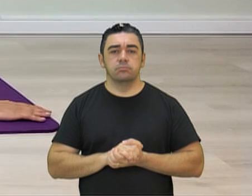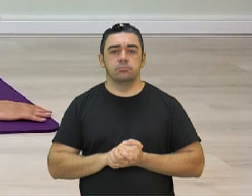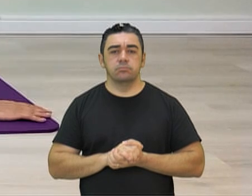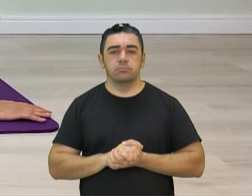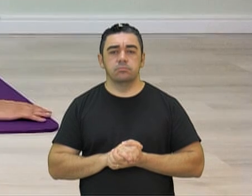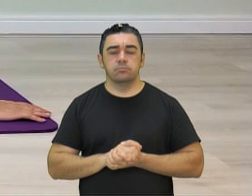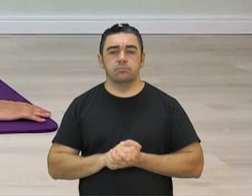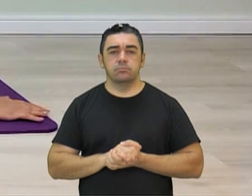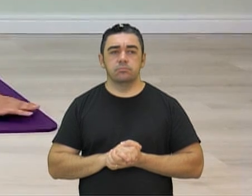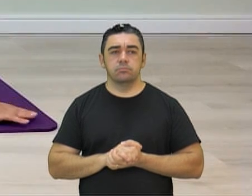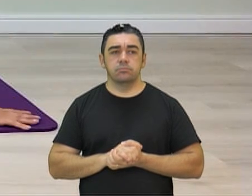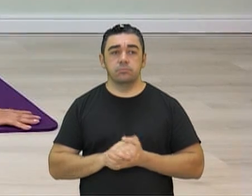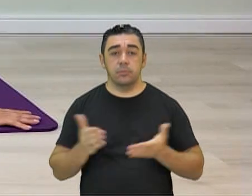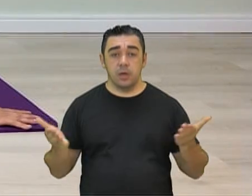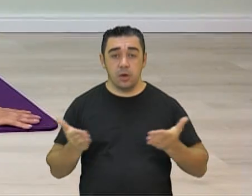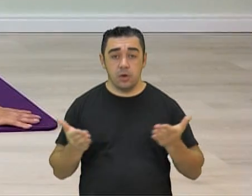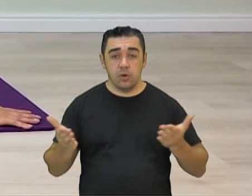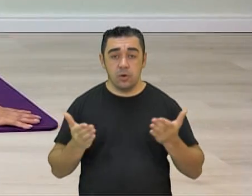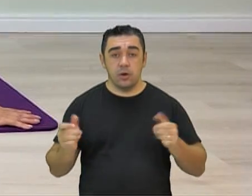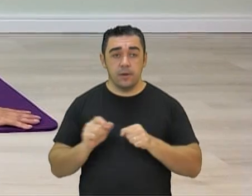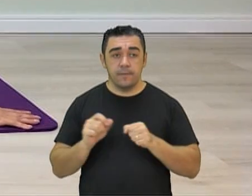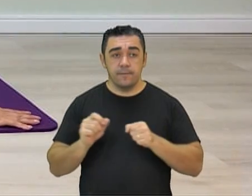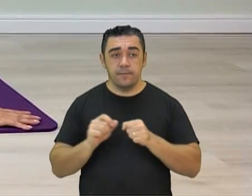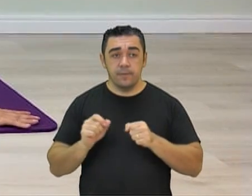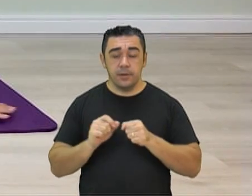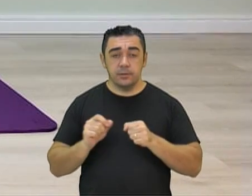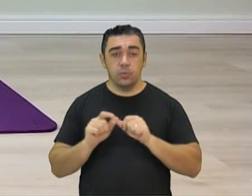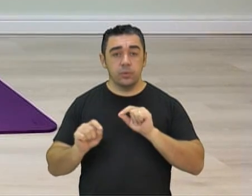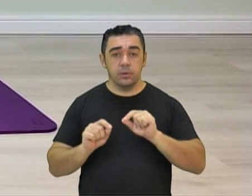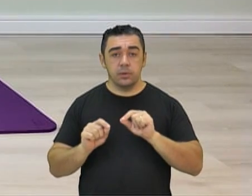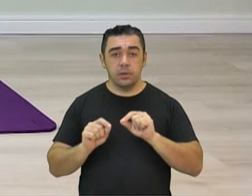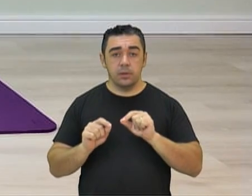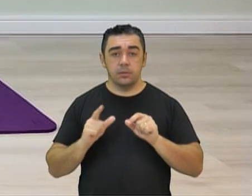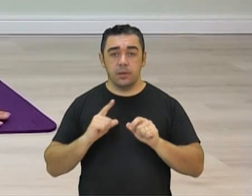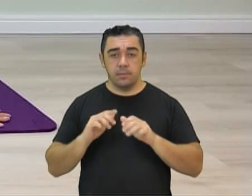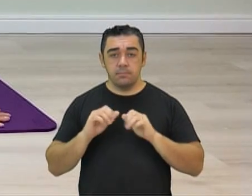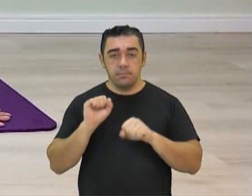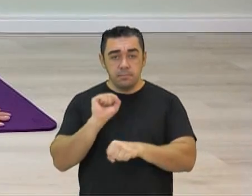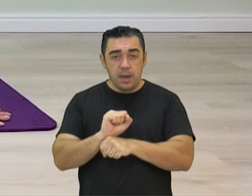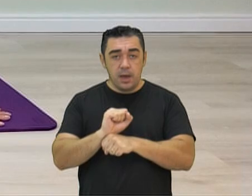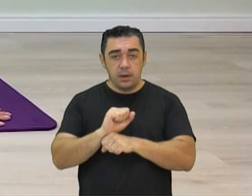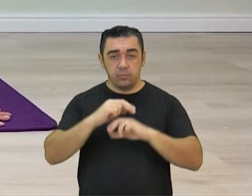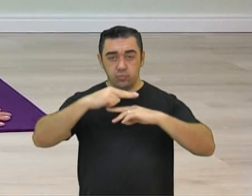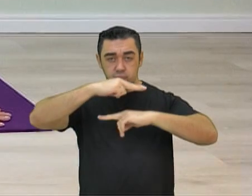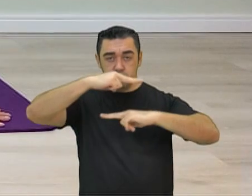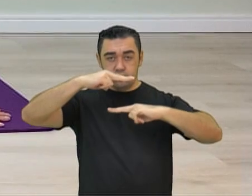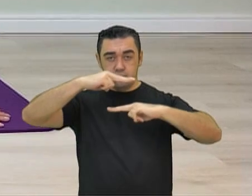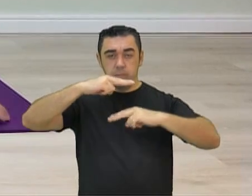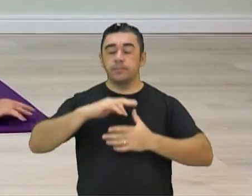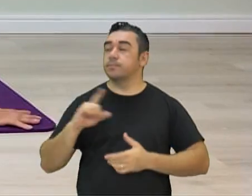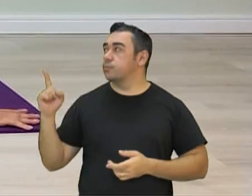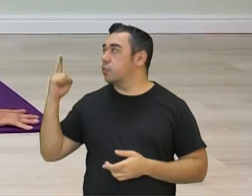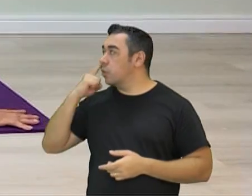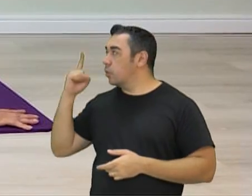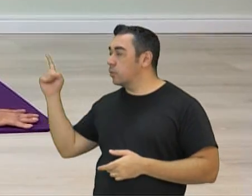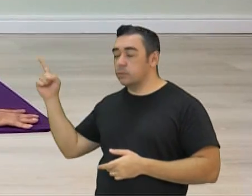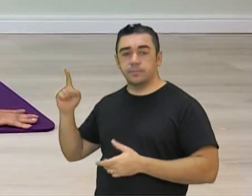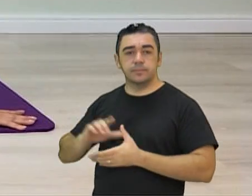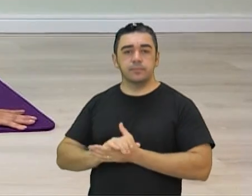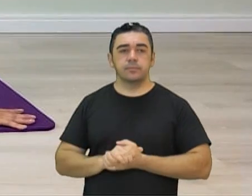Aí. Agora vamos para a prancha alta. Ó. Braço na altura do seu ombro,